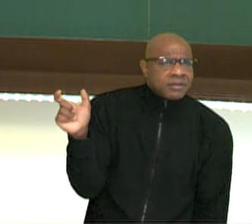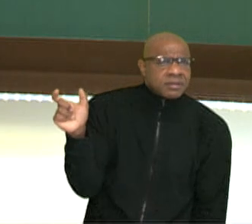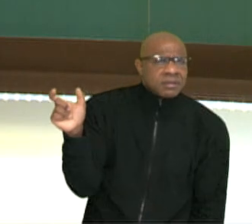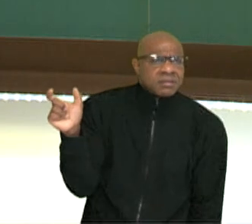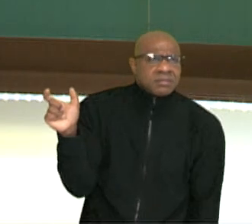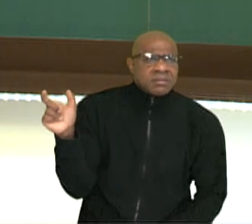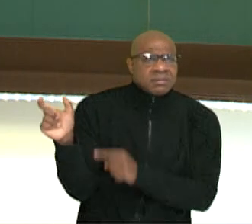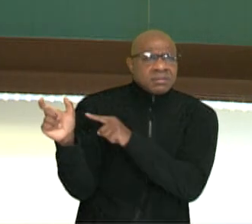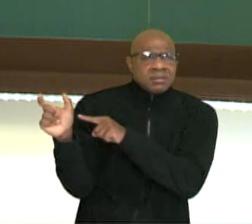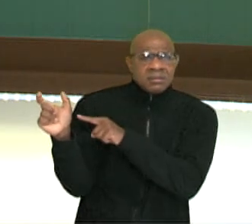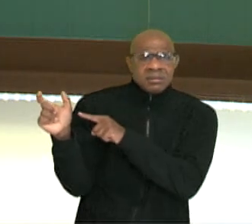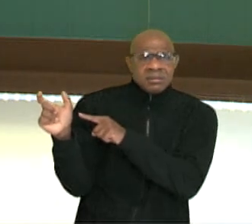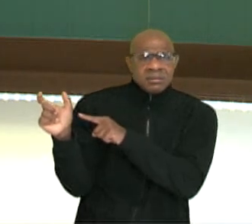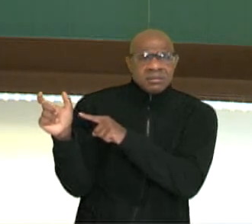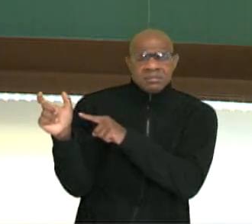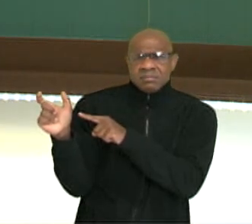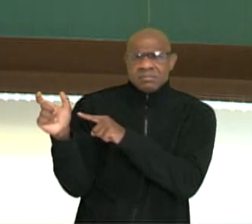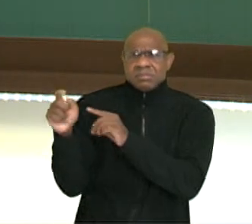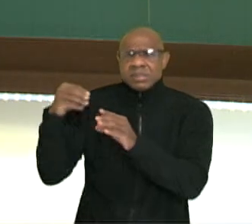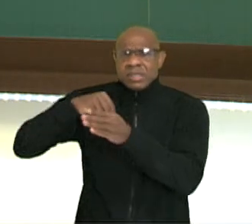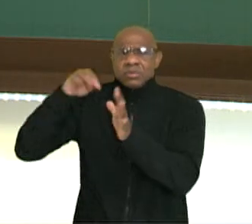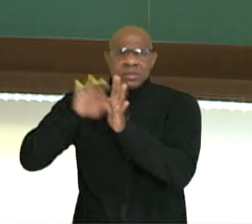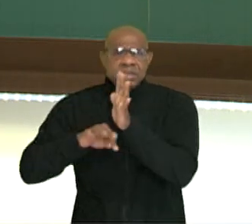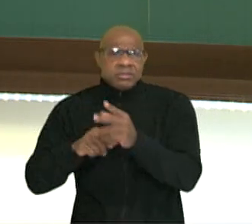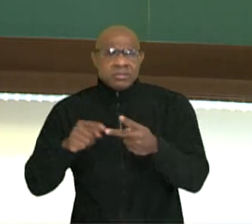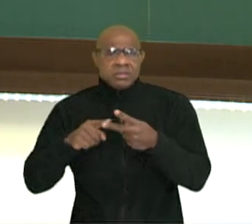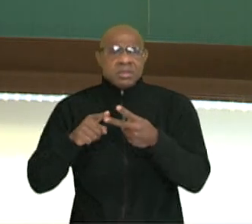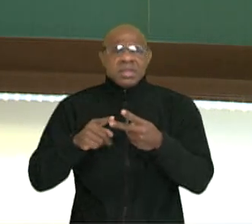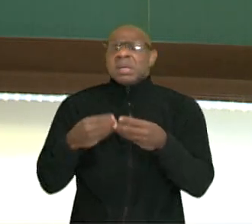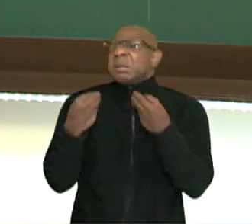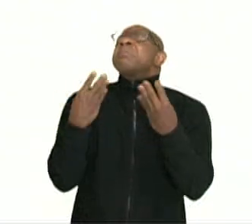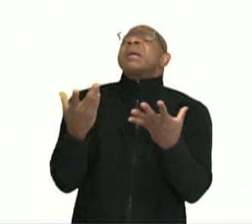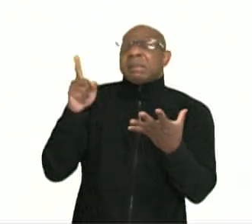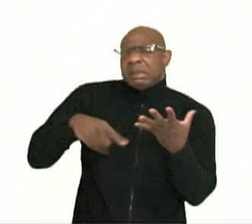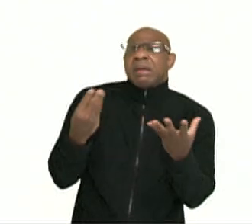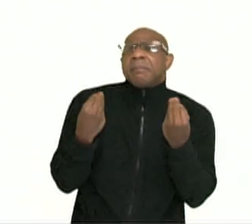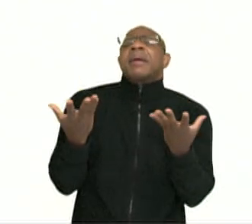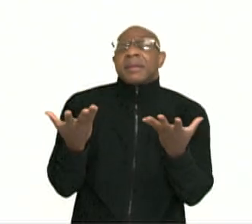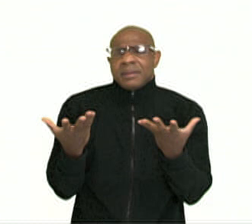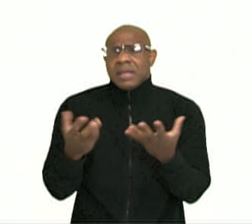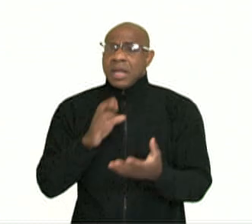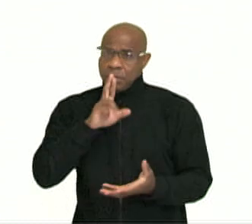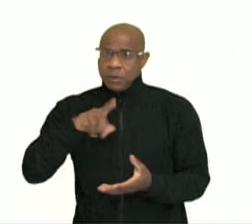texto? E qual é a função desses sponsors? Vamos responder? Let's go!